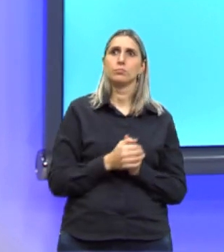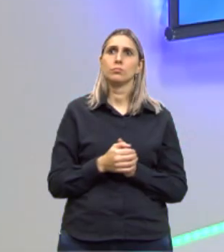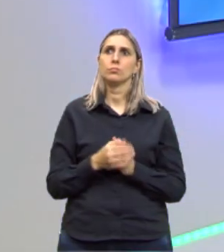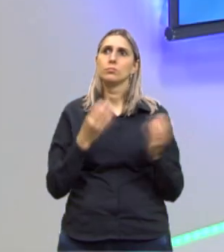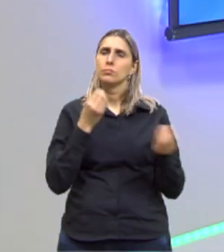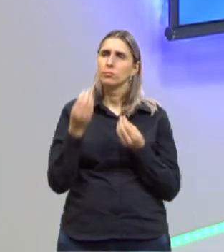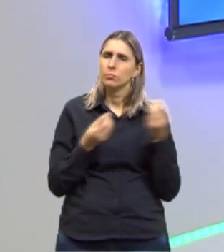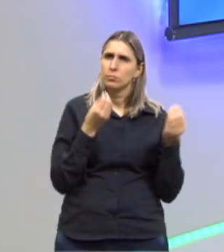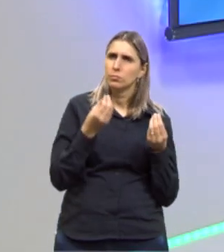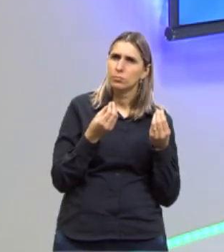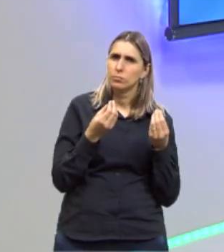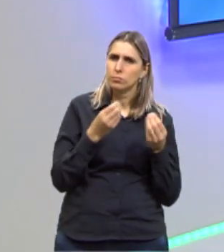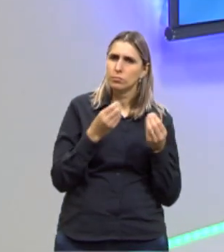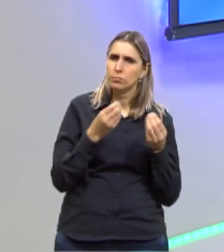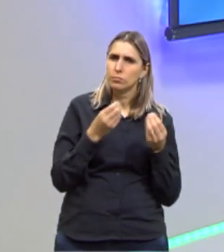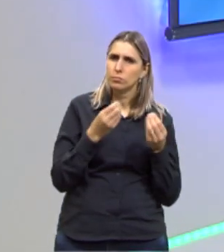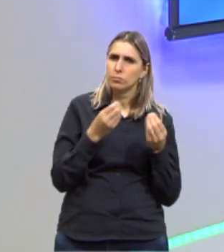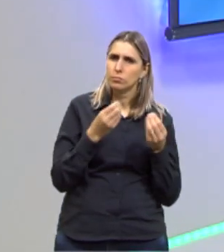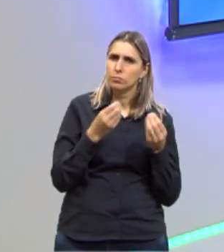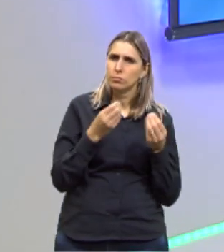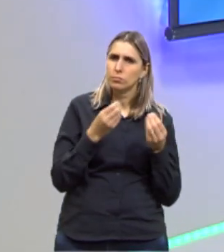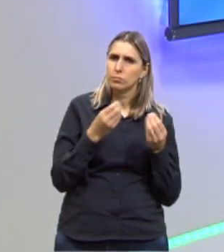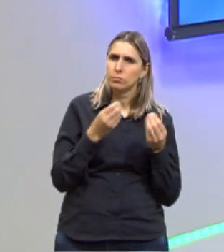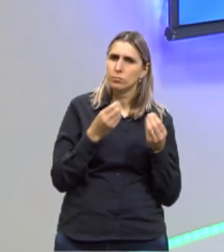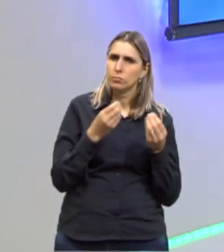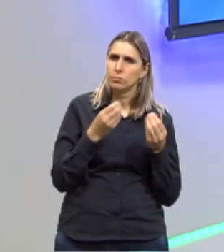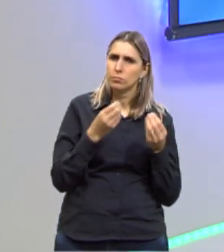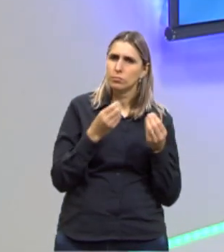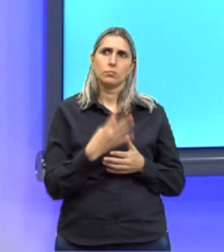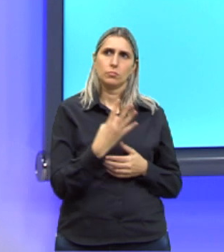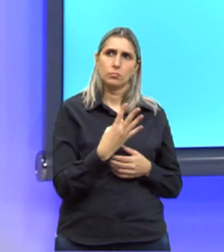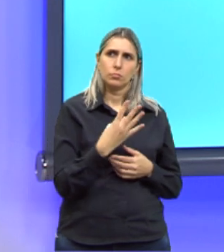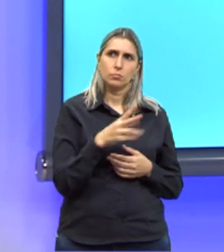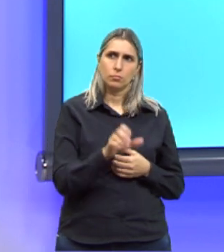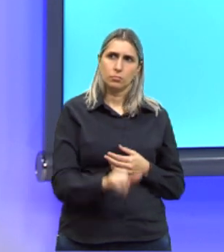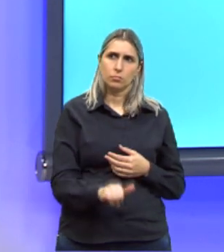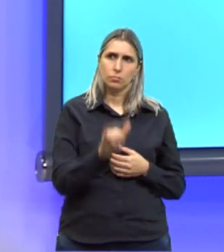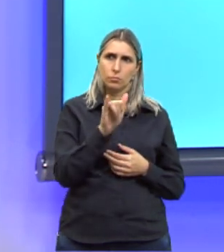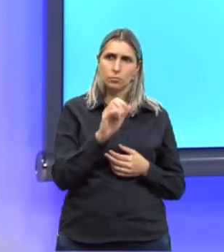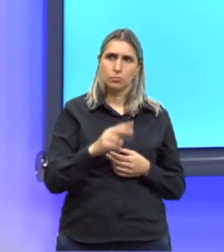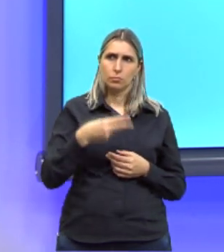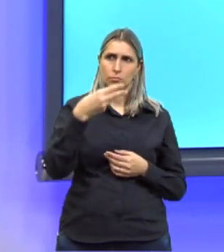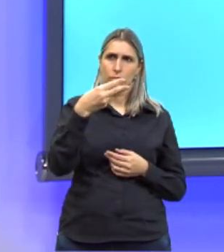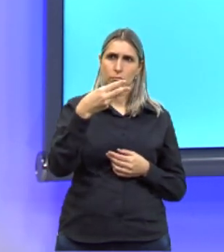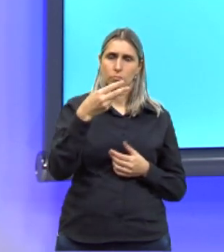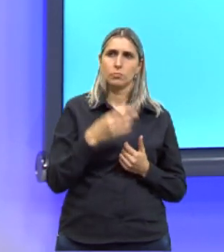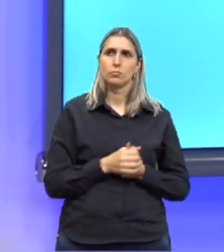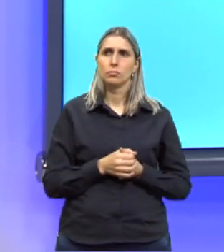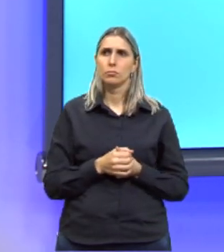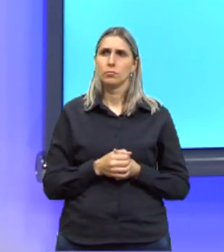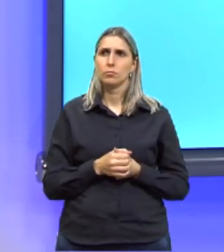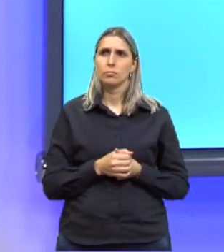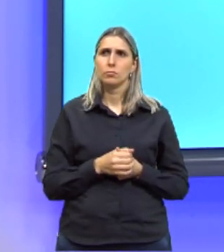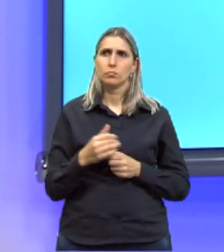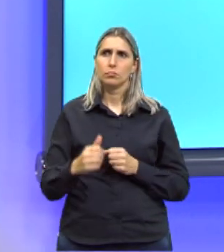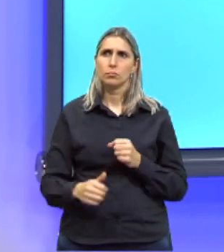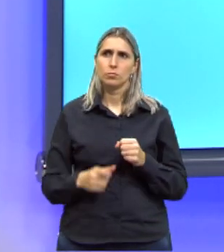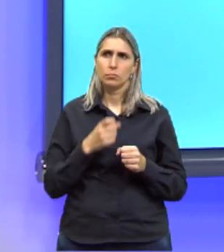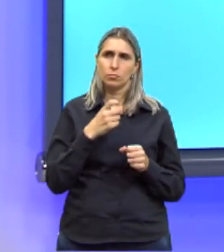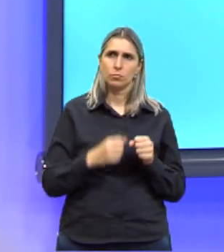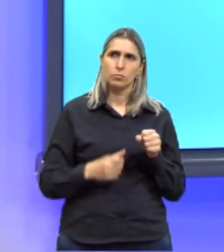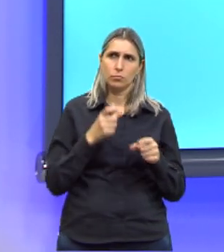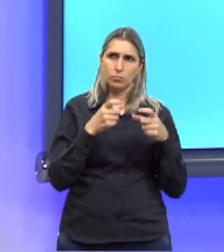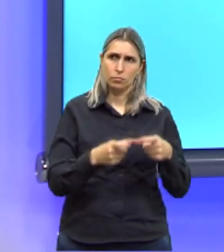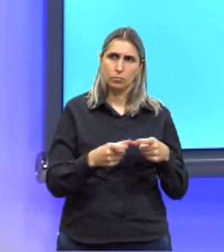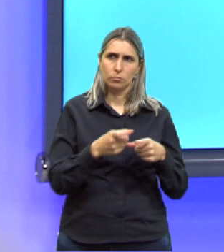como ficou reescrita a nossa equação. 4y ao quadrado, porque no lugar do x ao